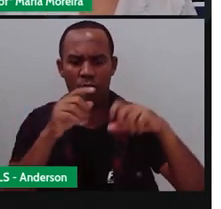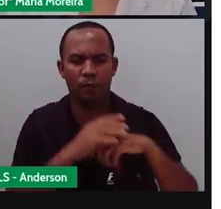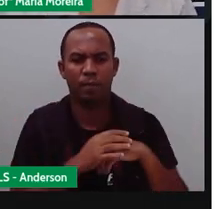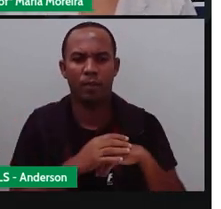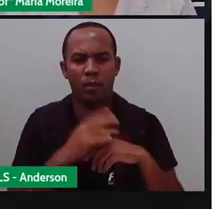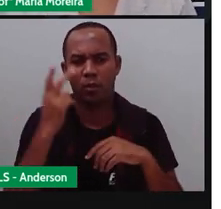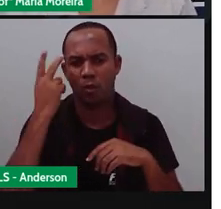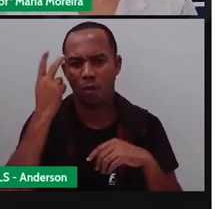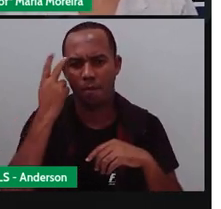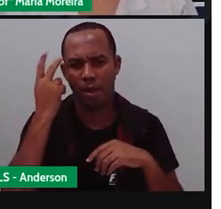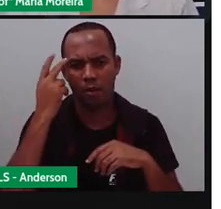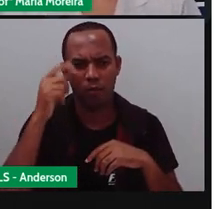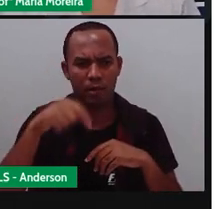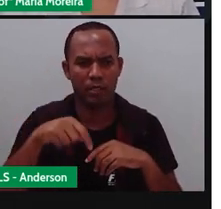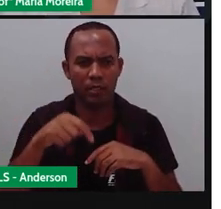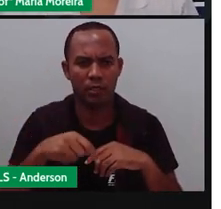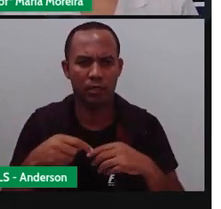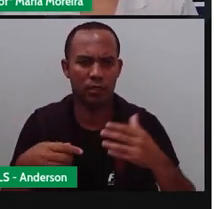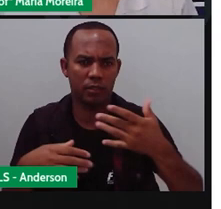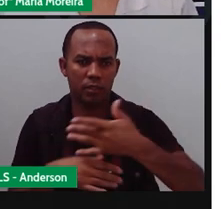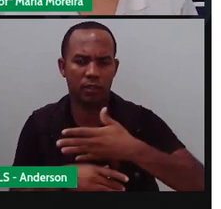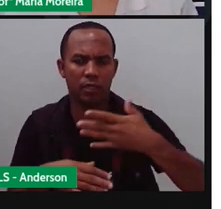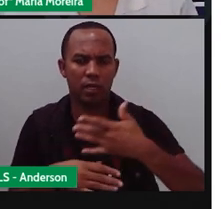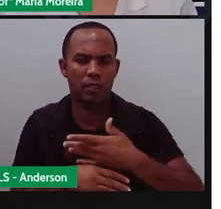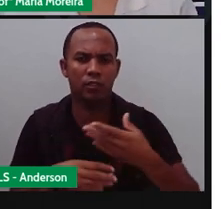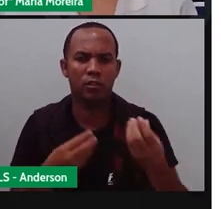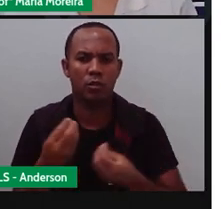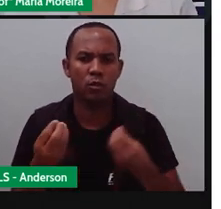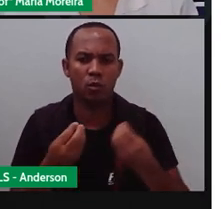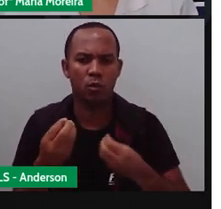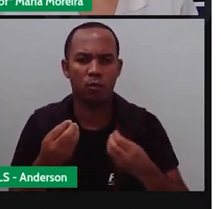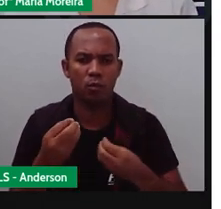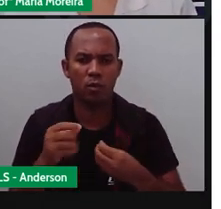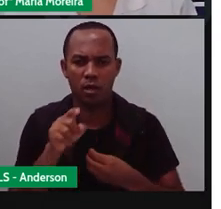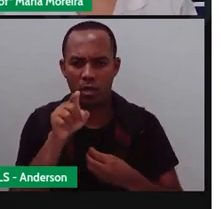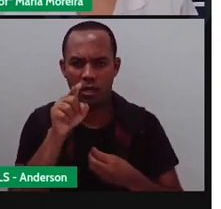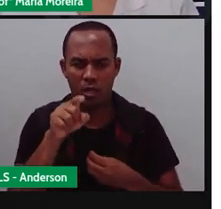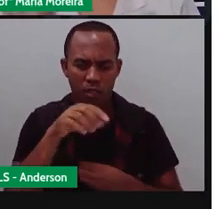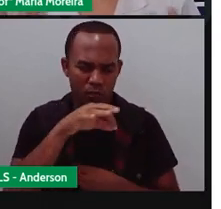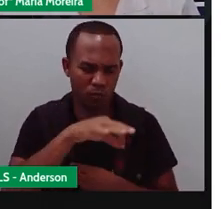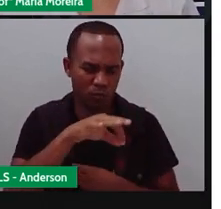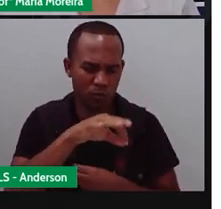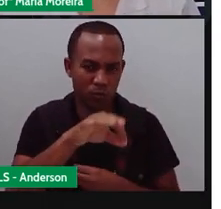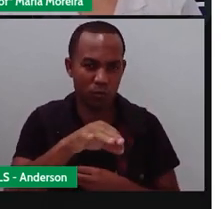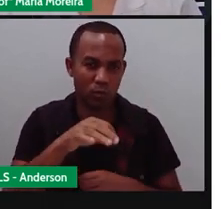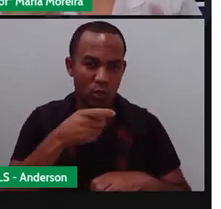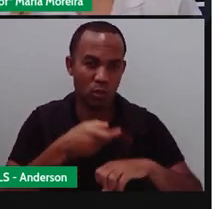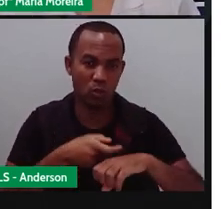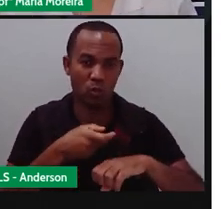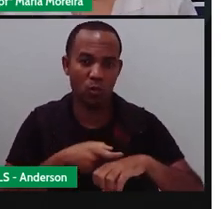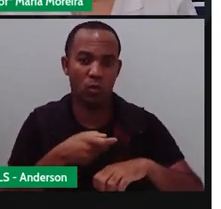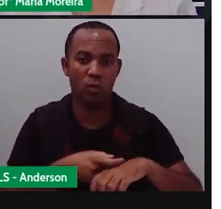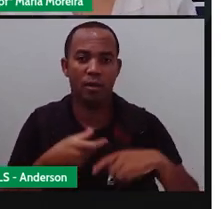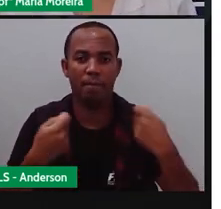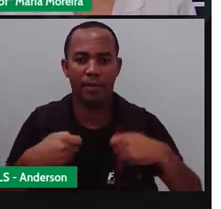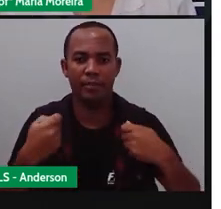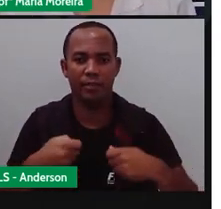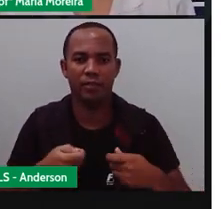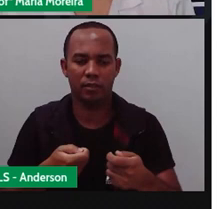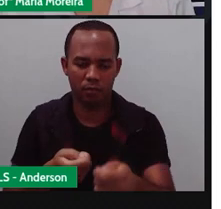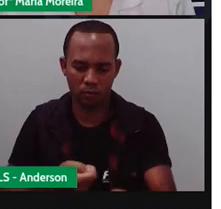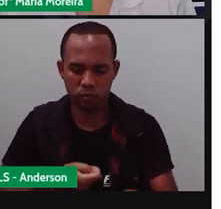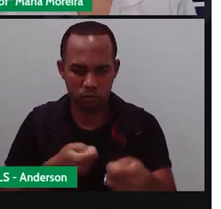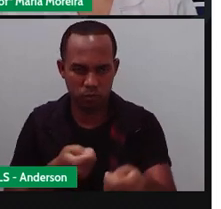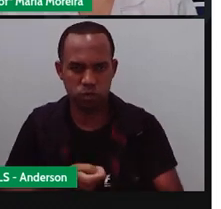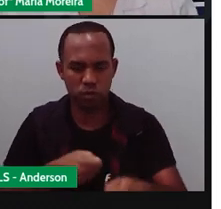com um aqui na nossa cidade na verdade o solo ser um pouco resistente E aí sem importante eu uso do arado em